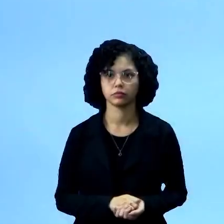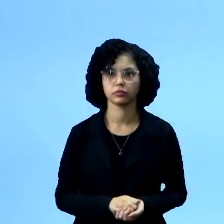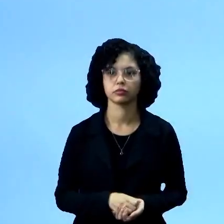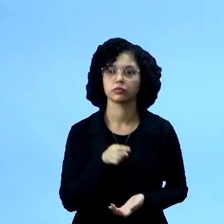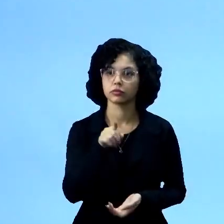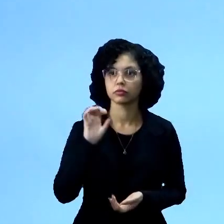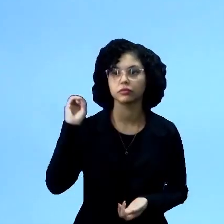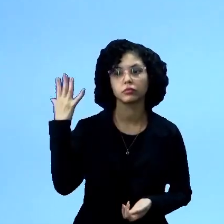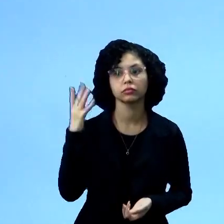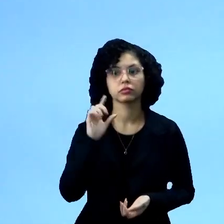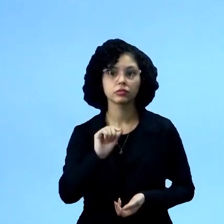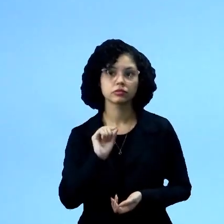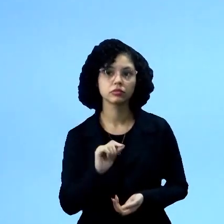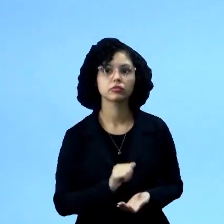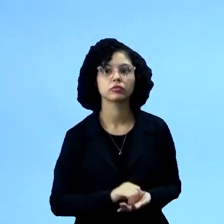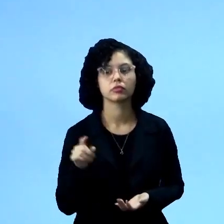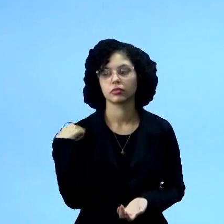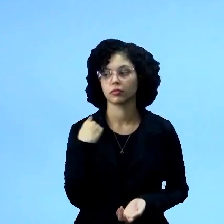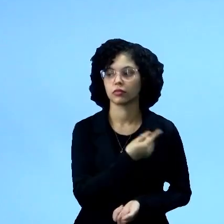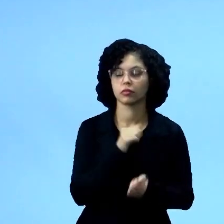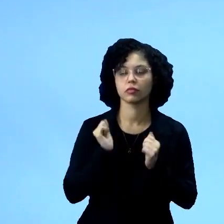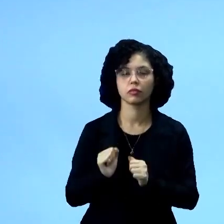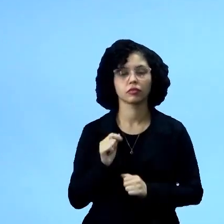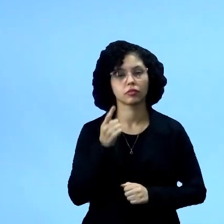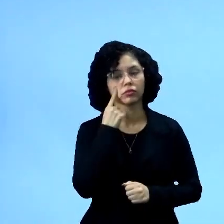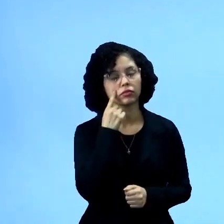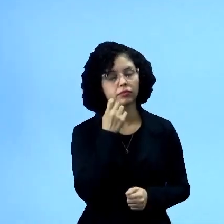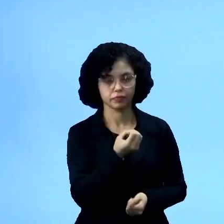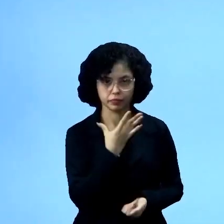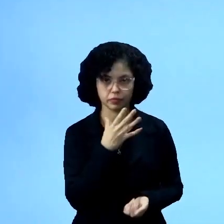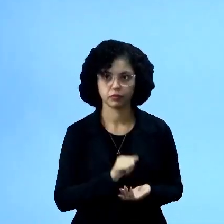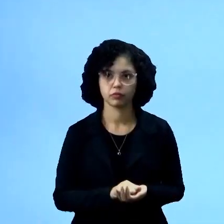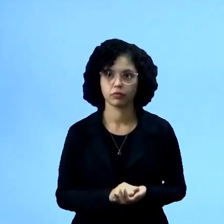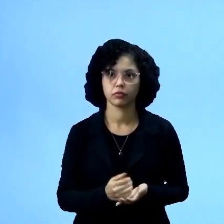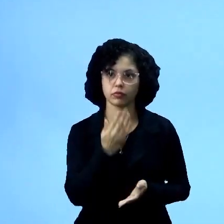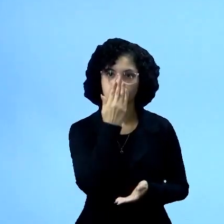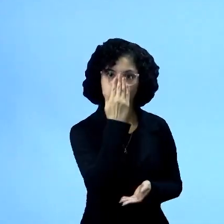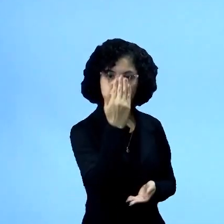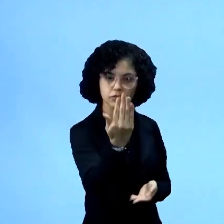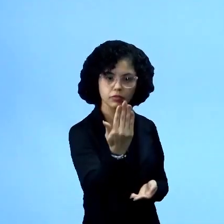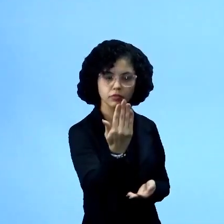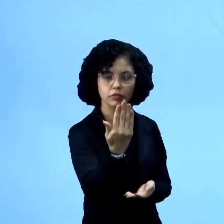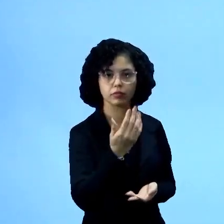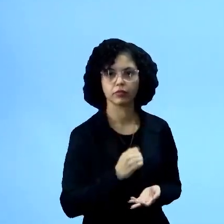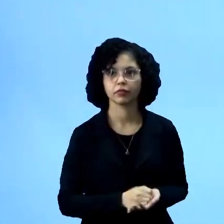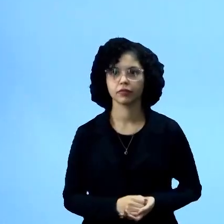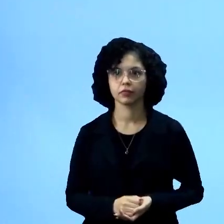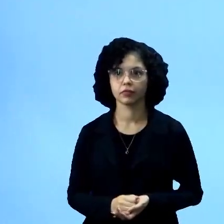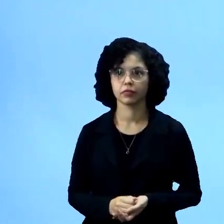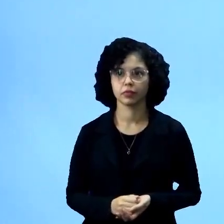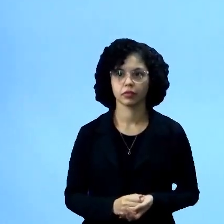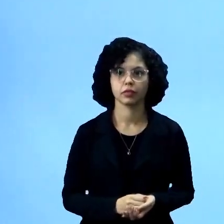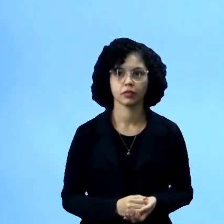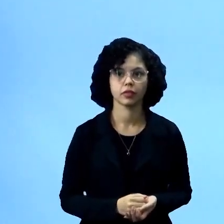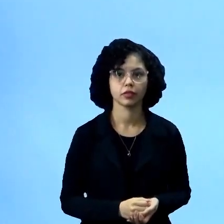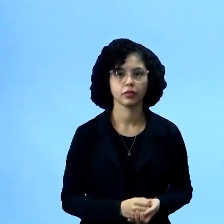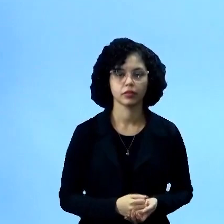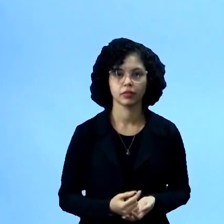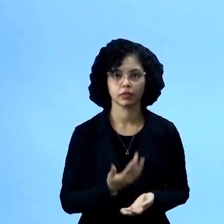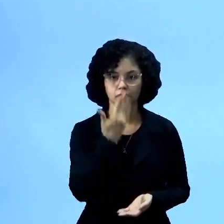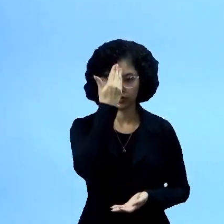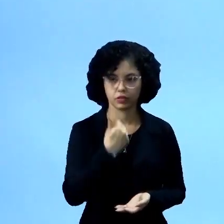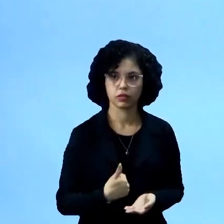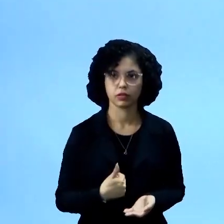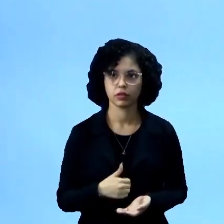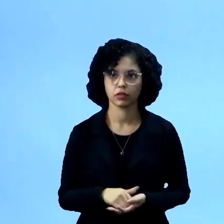Nesses casos, pessoal, a gente pode olhar bem. A gente fica de frente para o espelho, vê a frente. Se